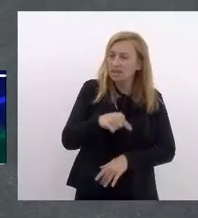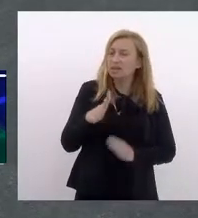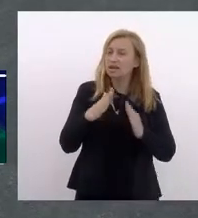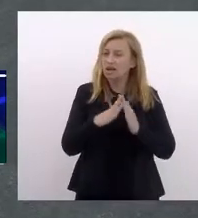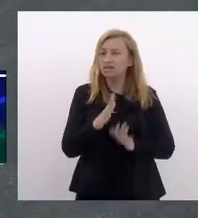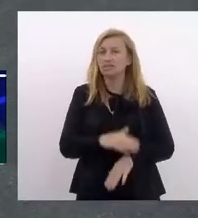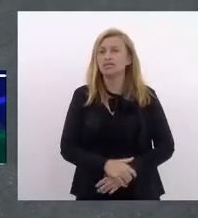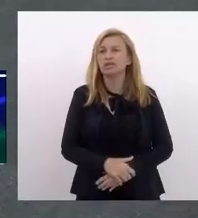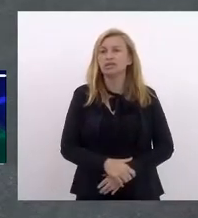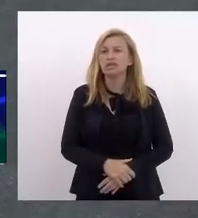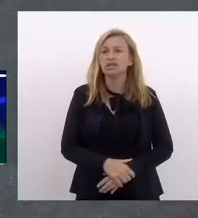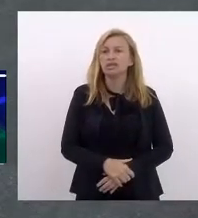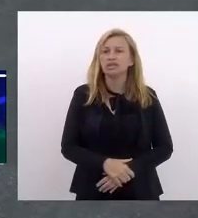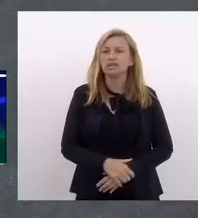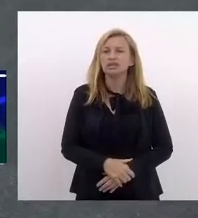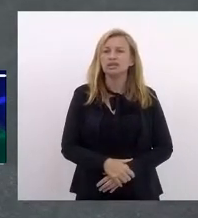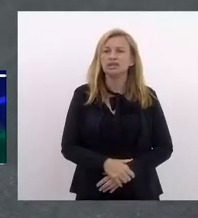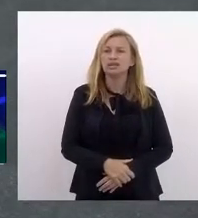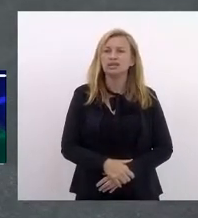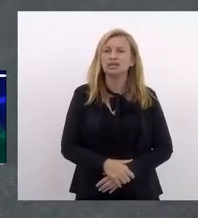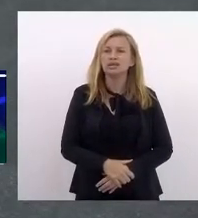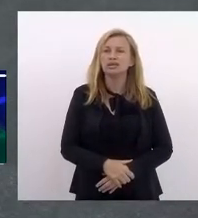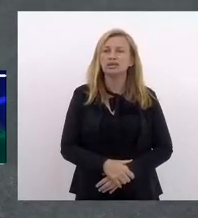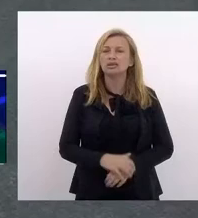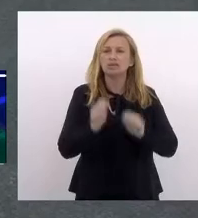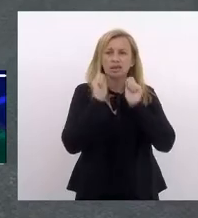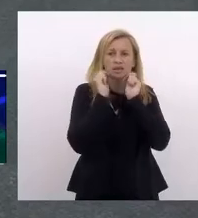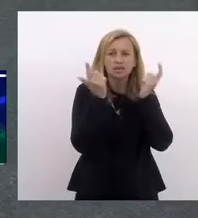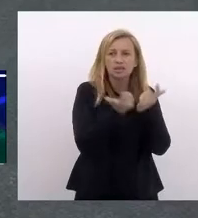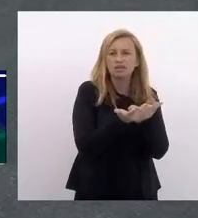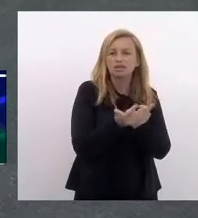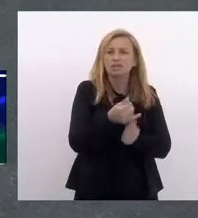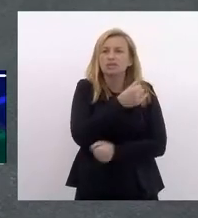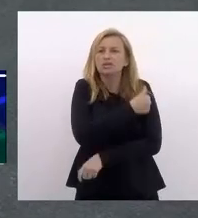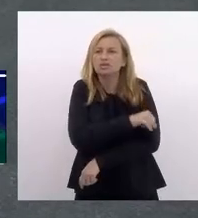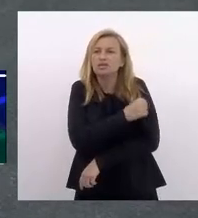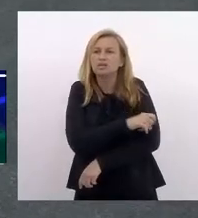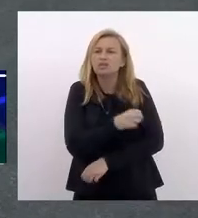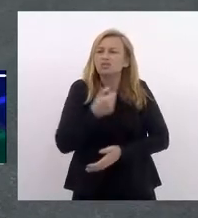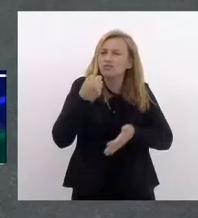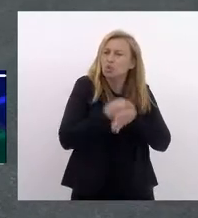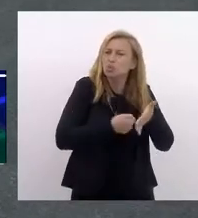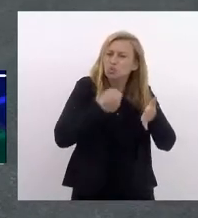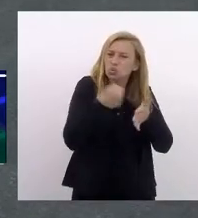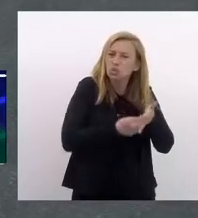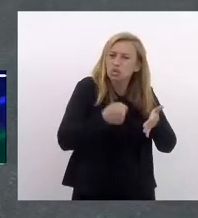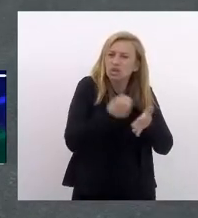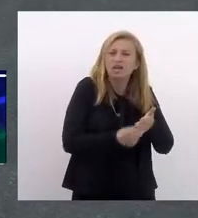casa, para a Assembleia Legislativa do Rio de Janeiro, e a gente tem lutado